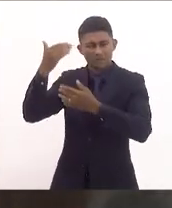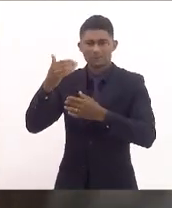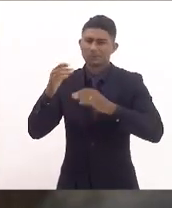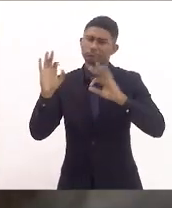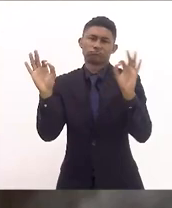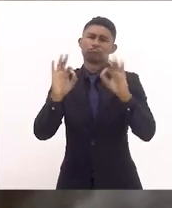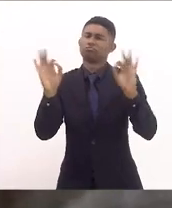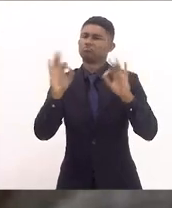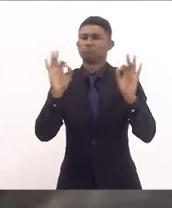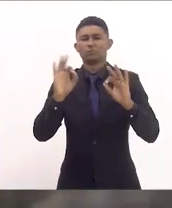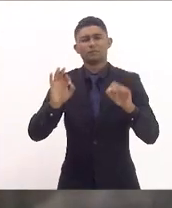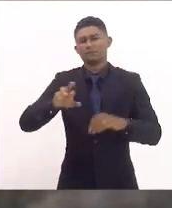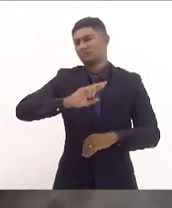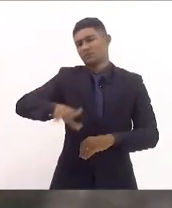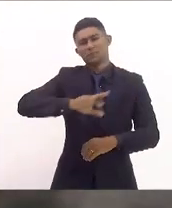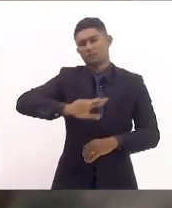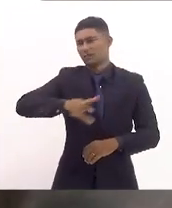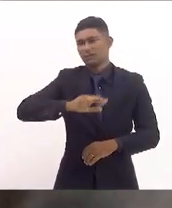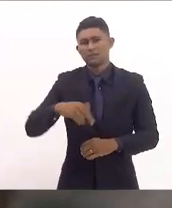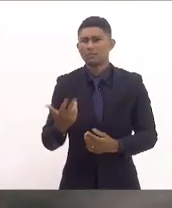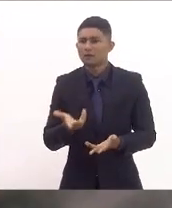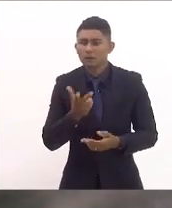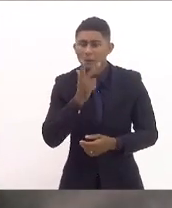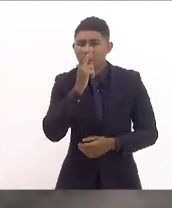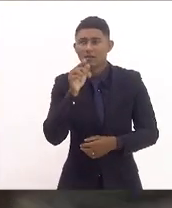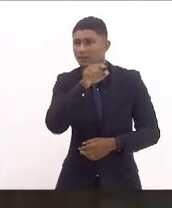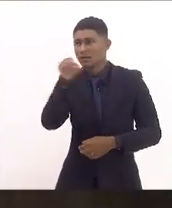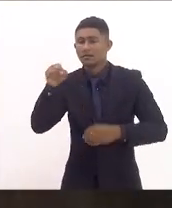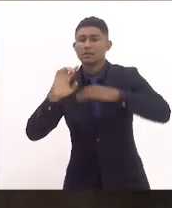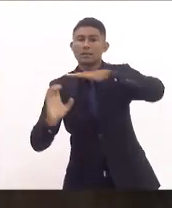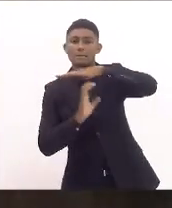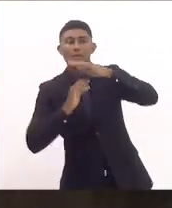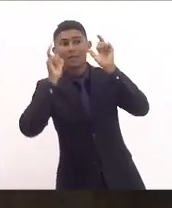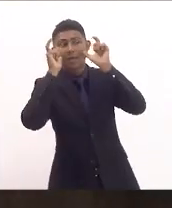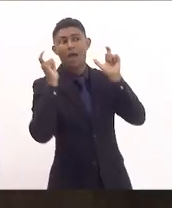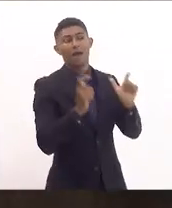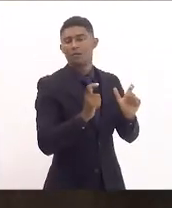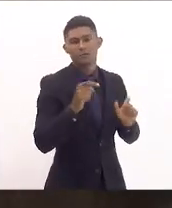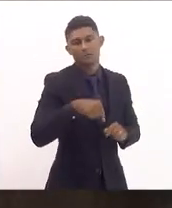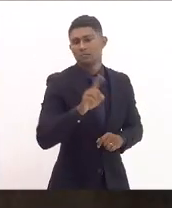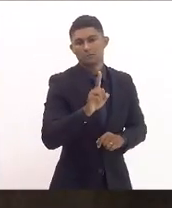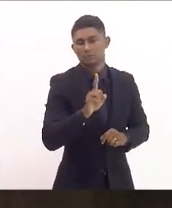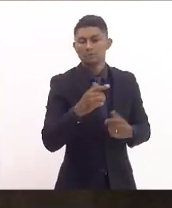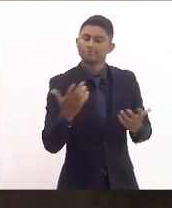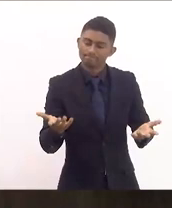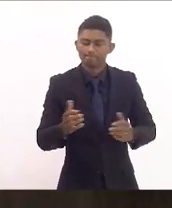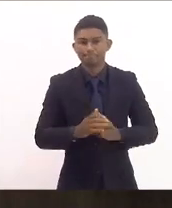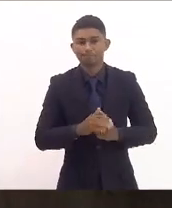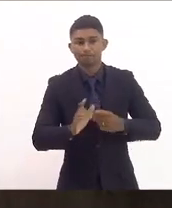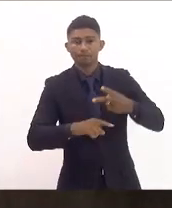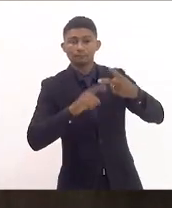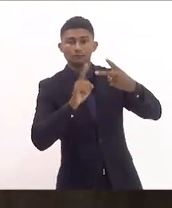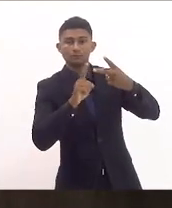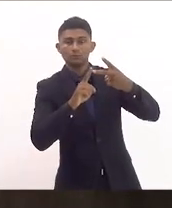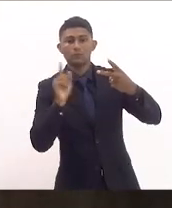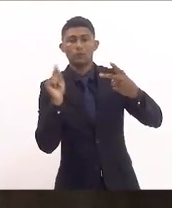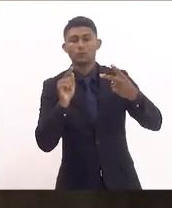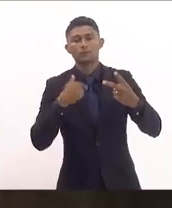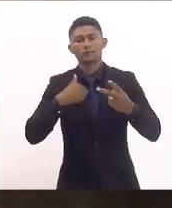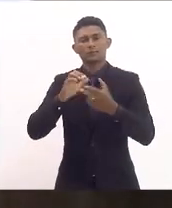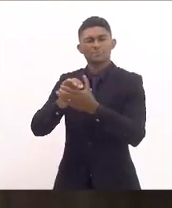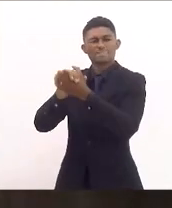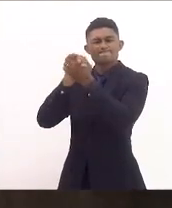fazendo o contrário está cada vez mais expulsando as empresas daqui esse é o primeiro assunto em segundo eu quero que